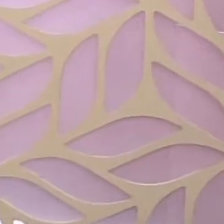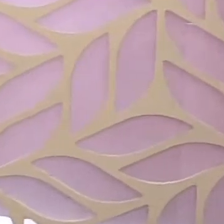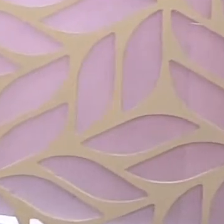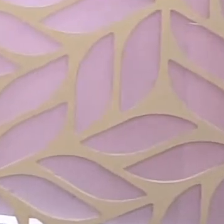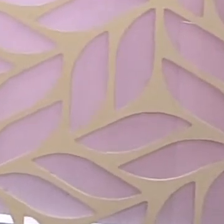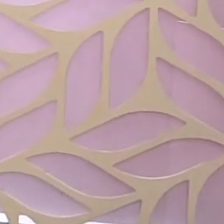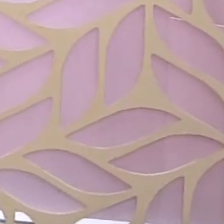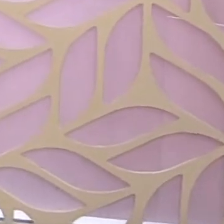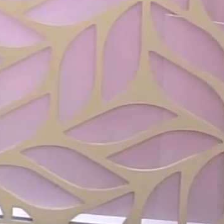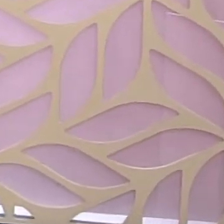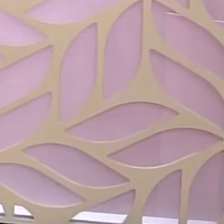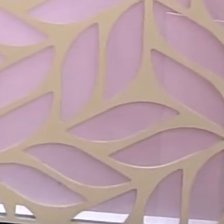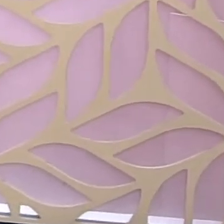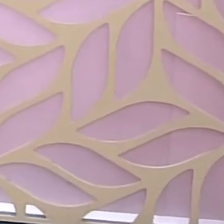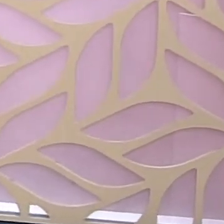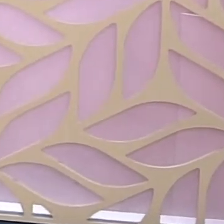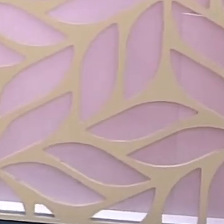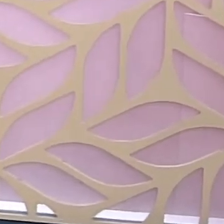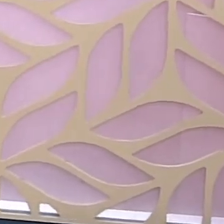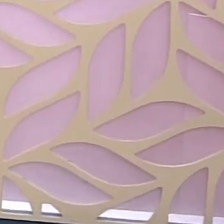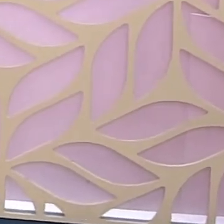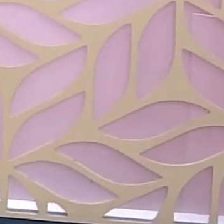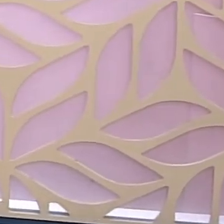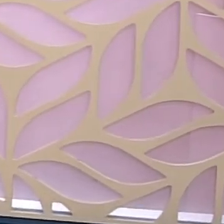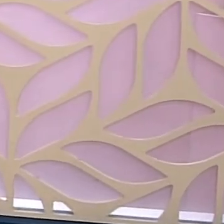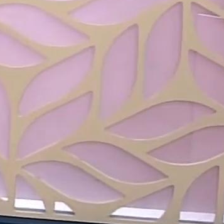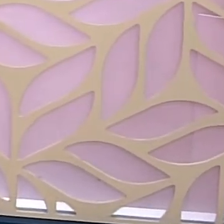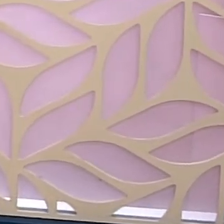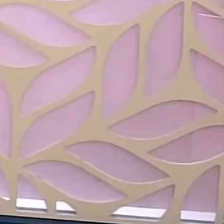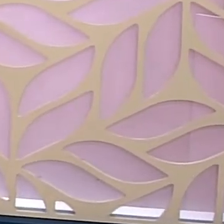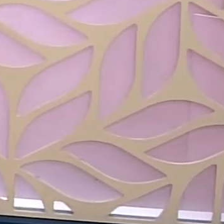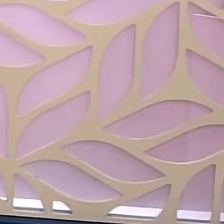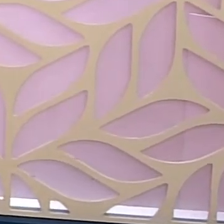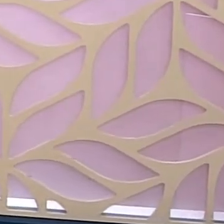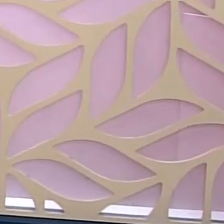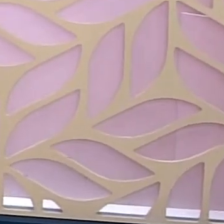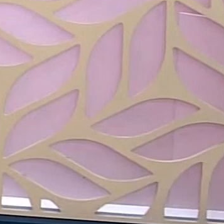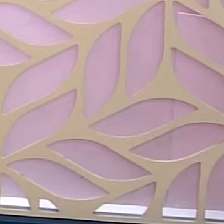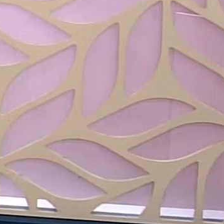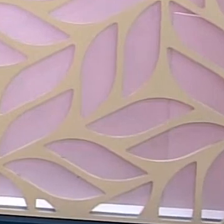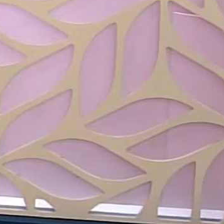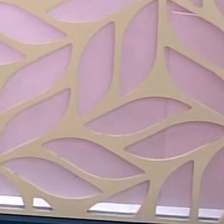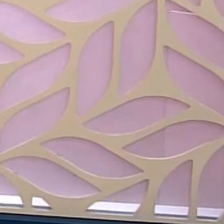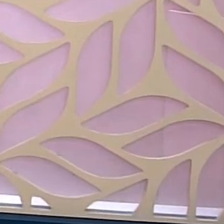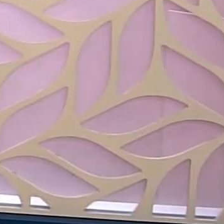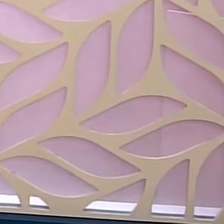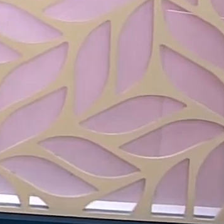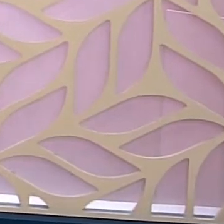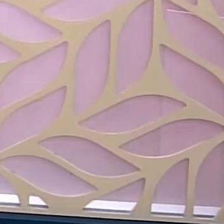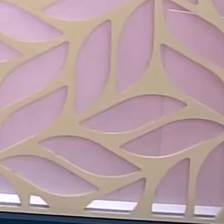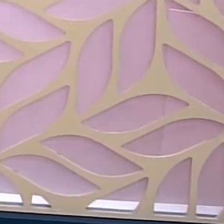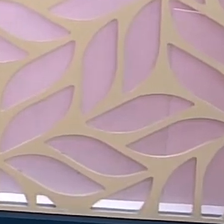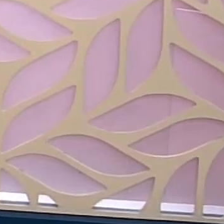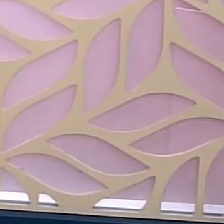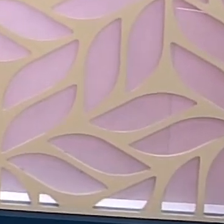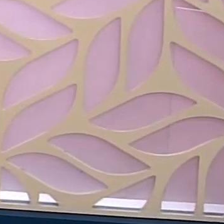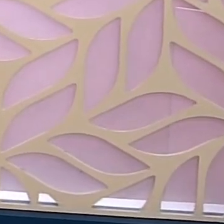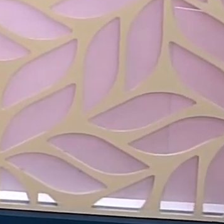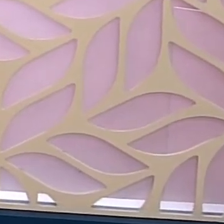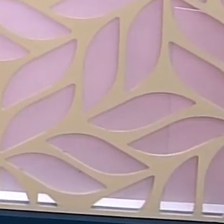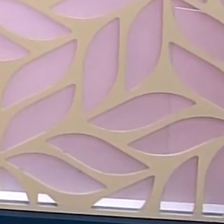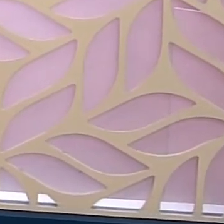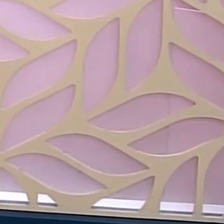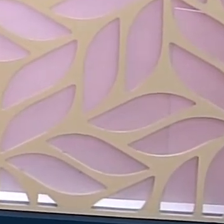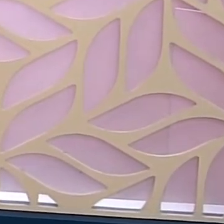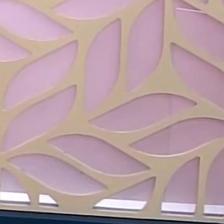Você começou assistindo Santa Receita hoje, você já viu que hoje a gente tem uma convidada especial, não é? Afinal de contas, hoje é um